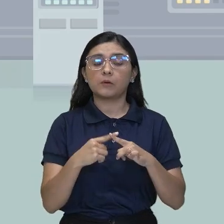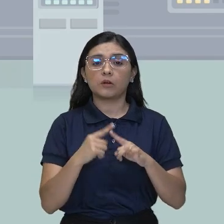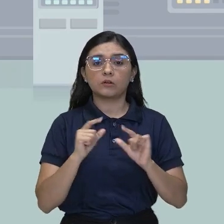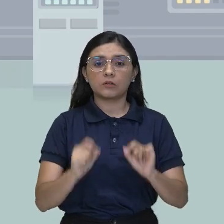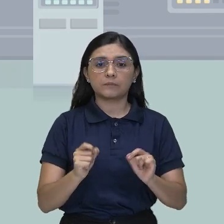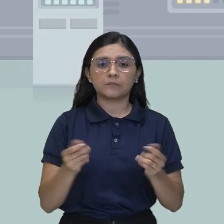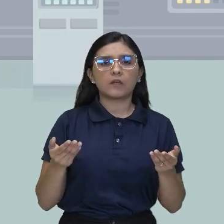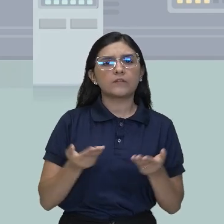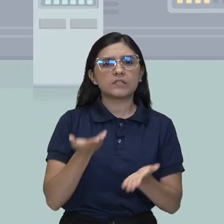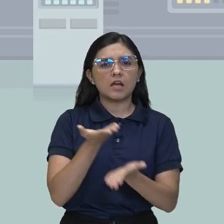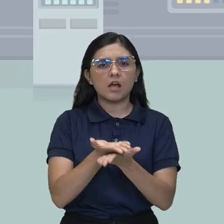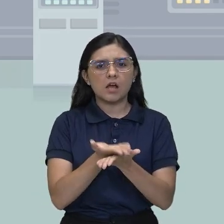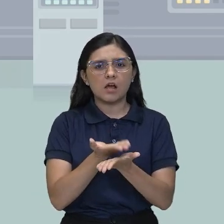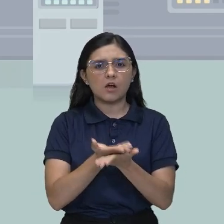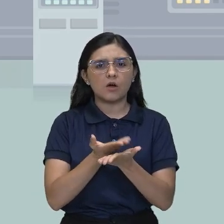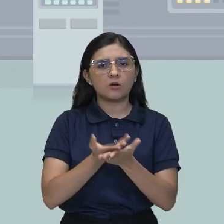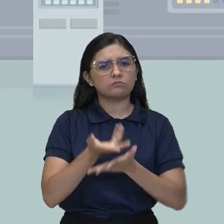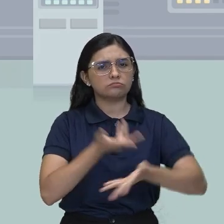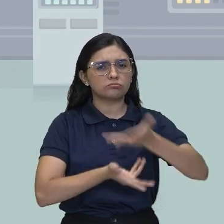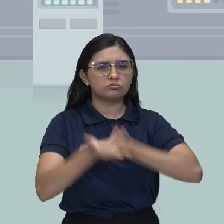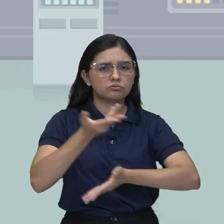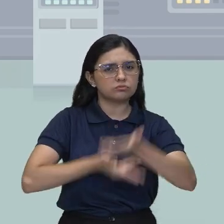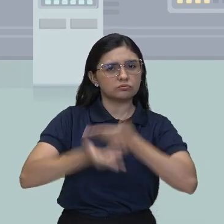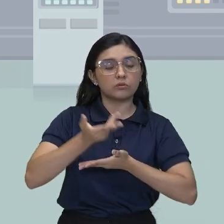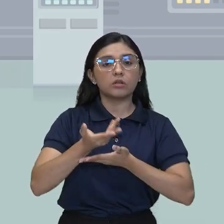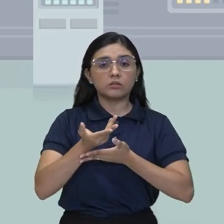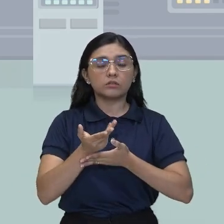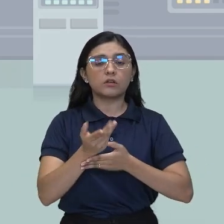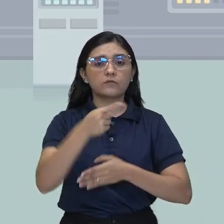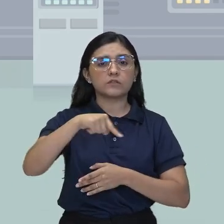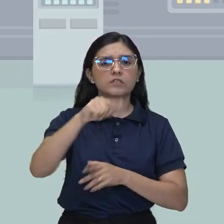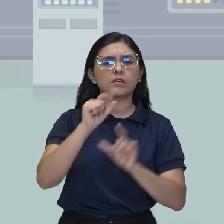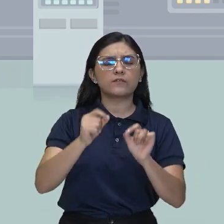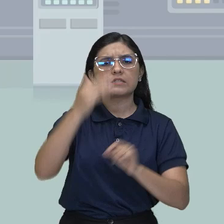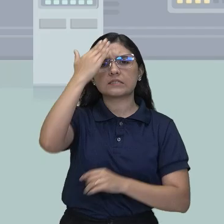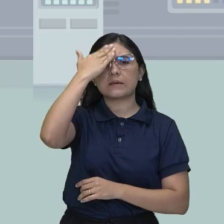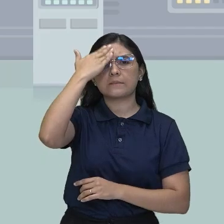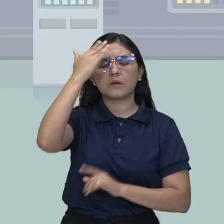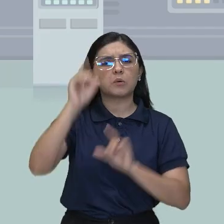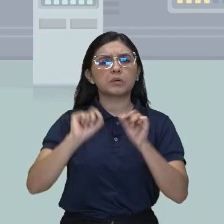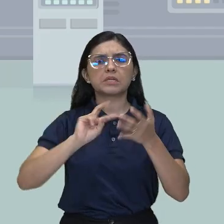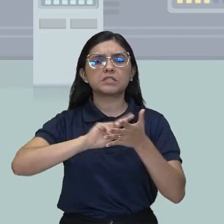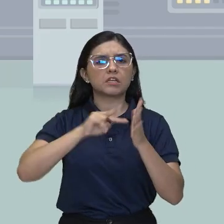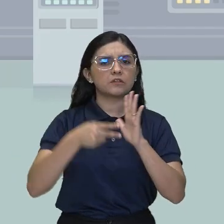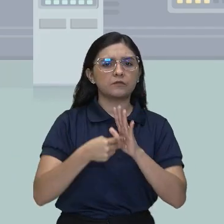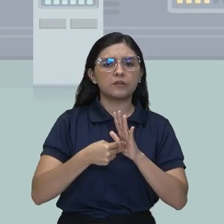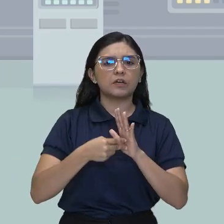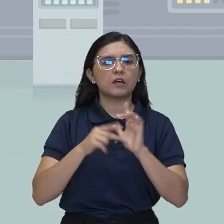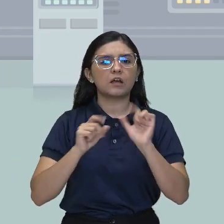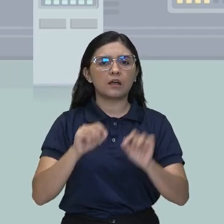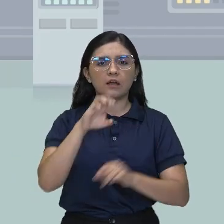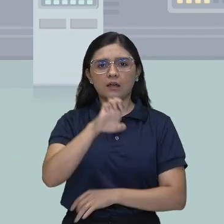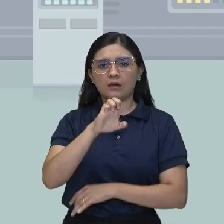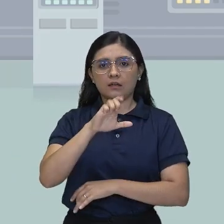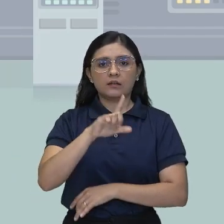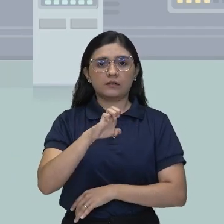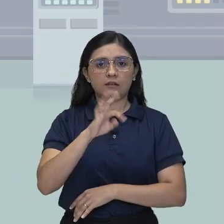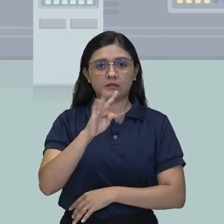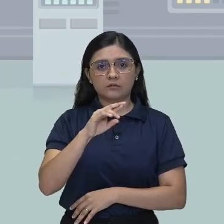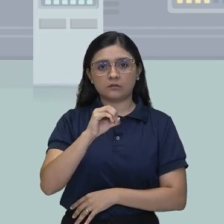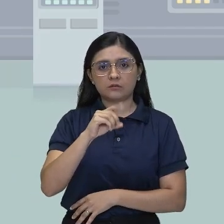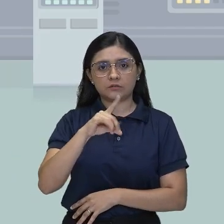ter essas aulas envolventes e você terá uma ideia do que é a eletrodinâmica. Mas antes